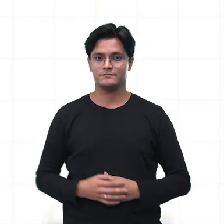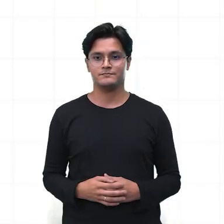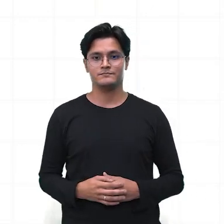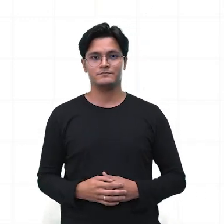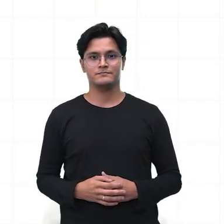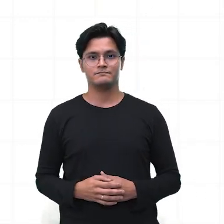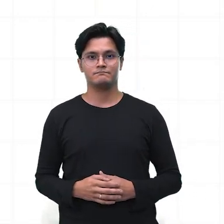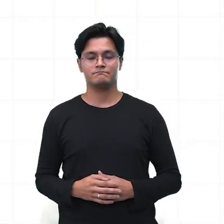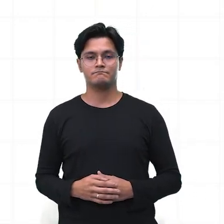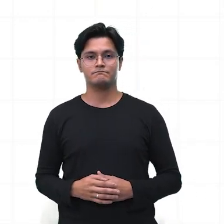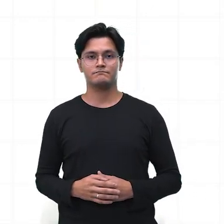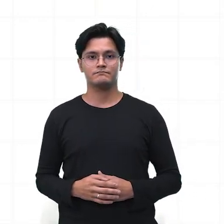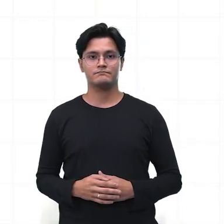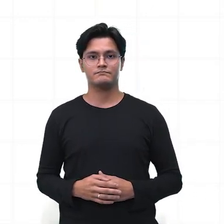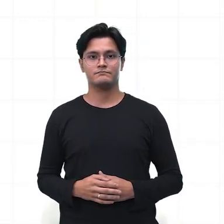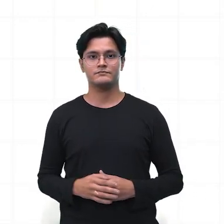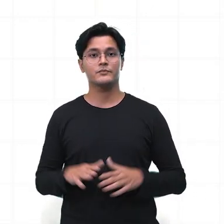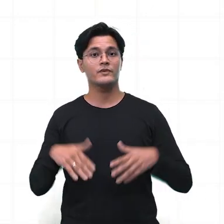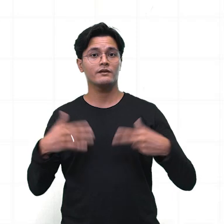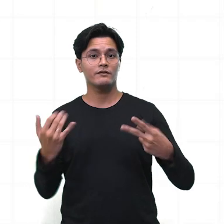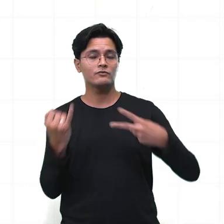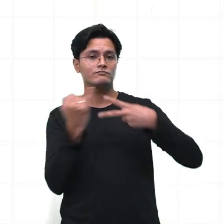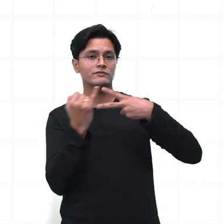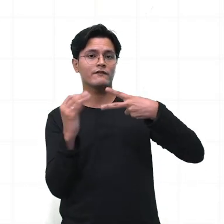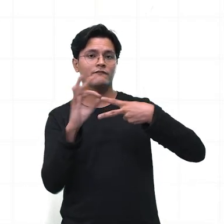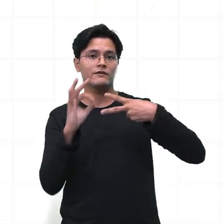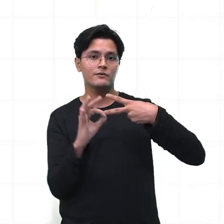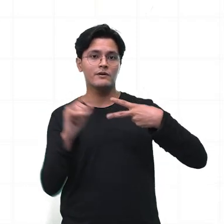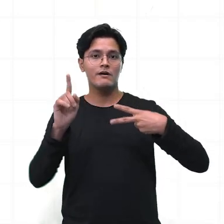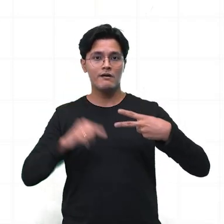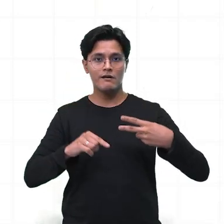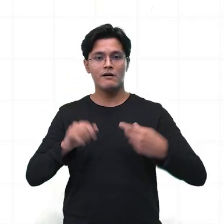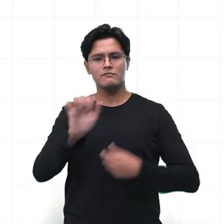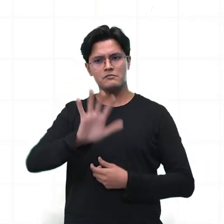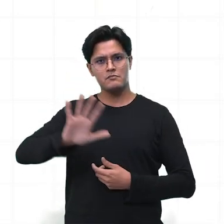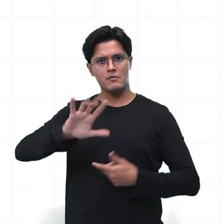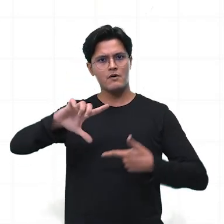Em outras palavras, são figuras geométricas,